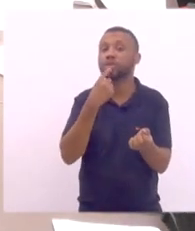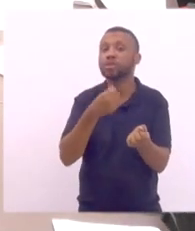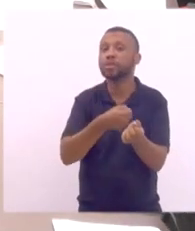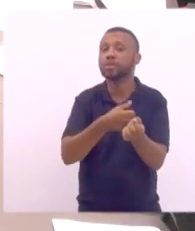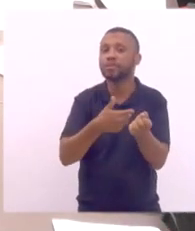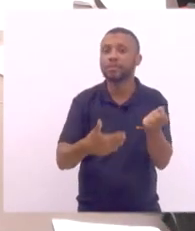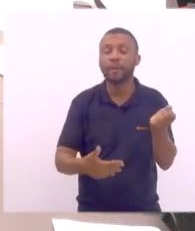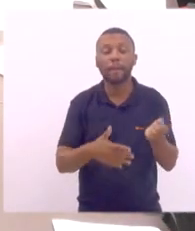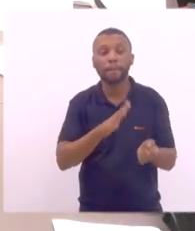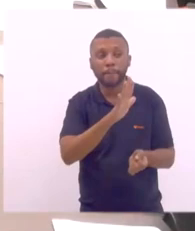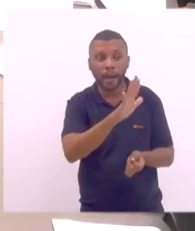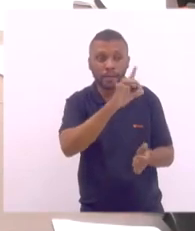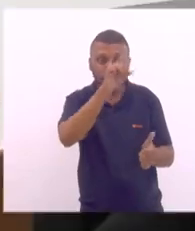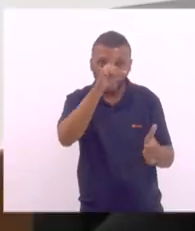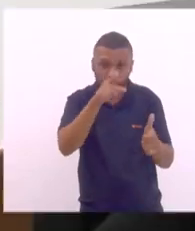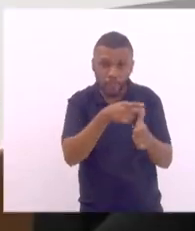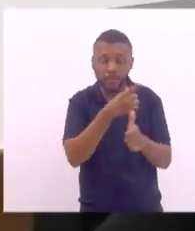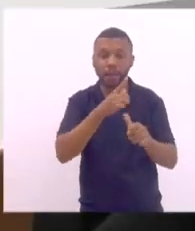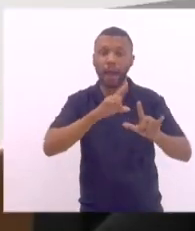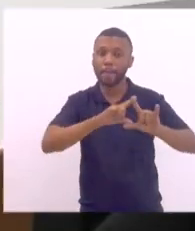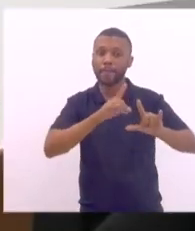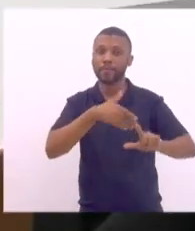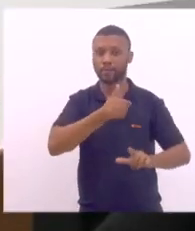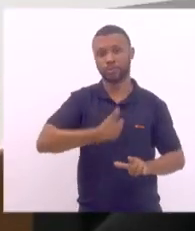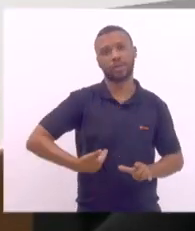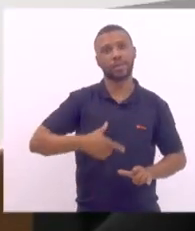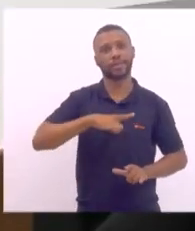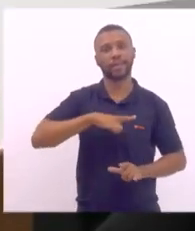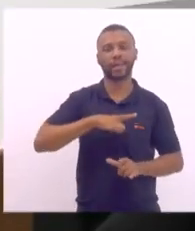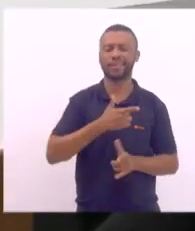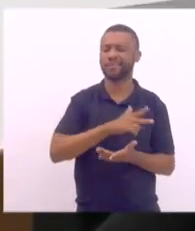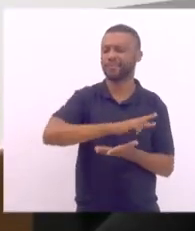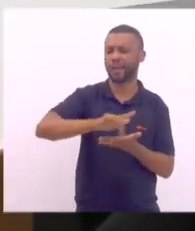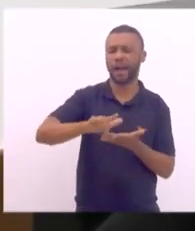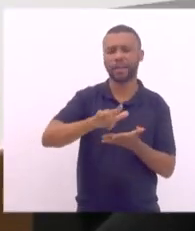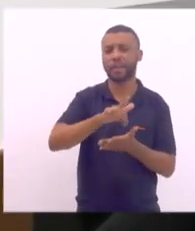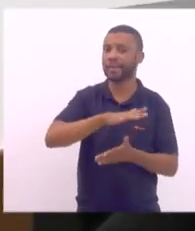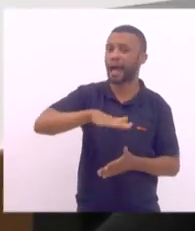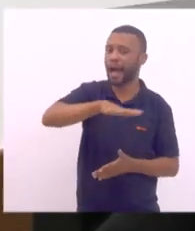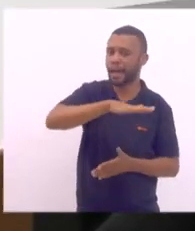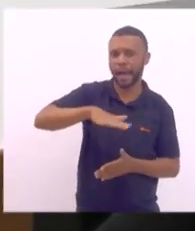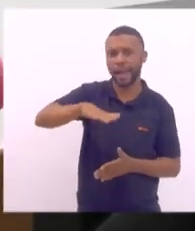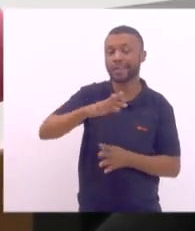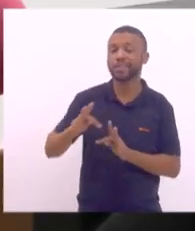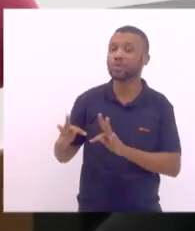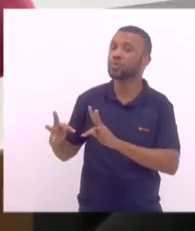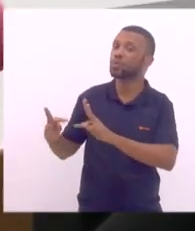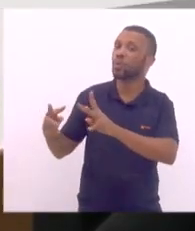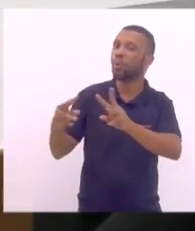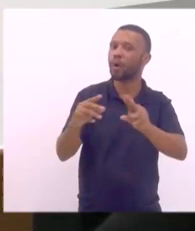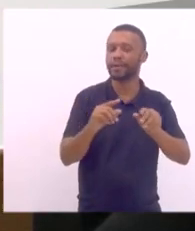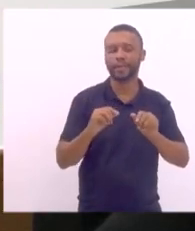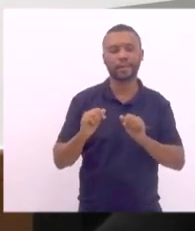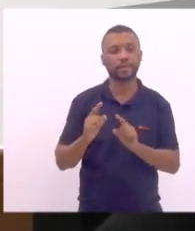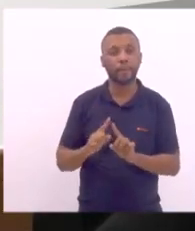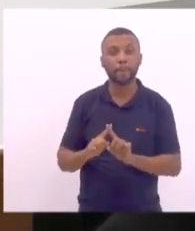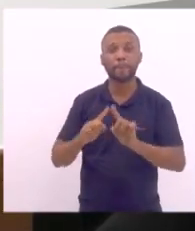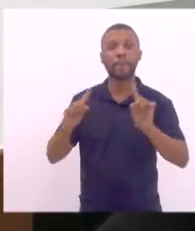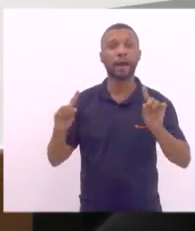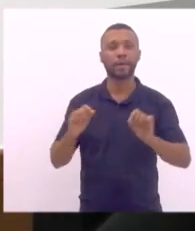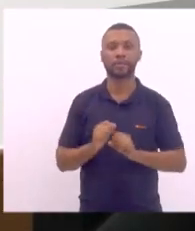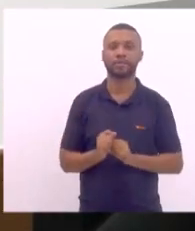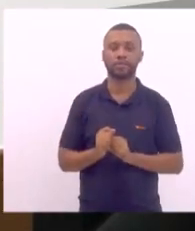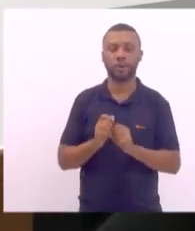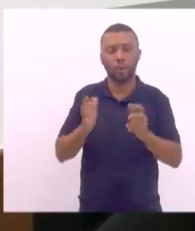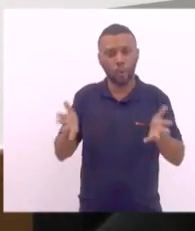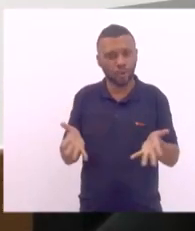enfermeira Regiane, primeiro que uma máfia no Estado existe em todos os setores, em todas as áreas, praticamente. Mas o incentivo